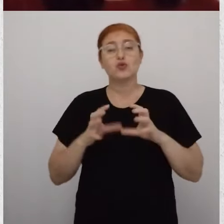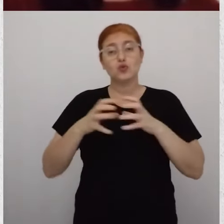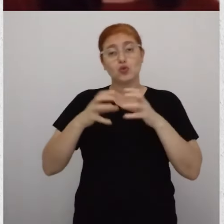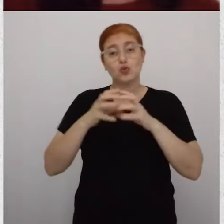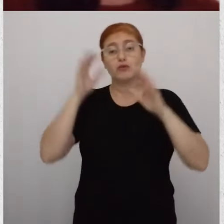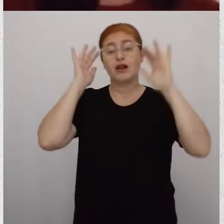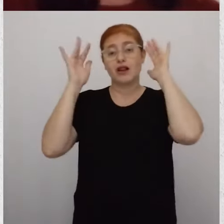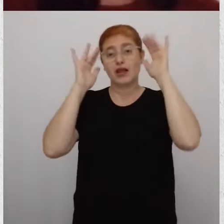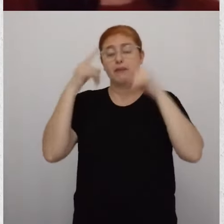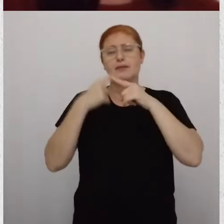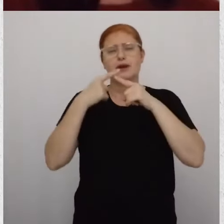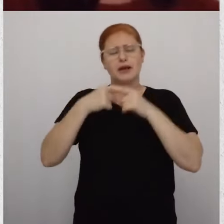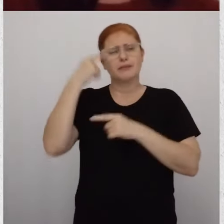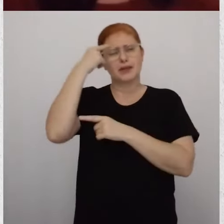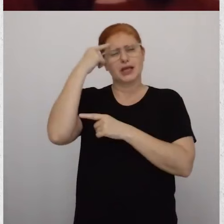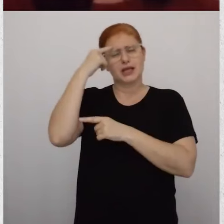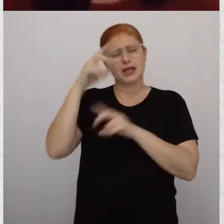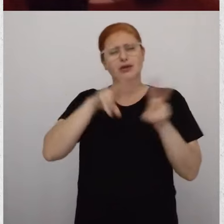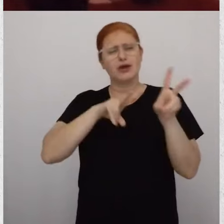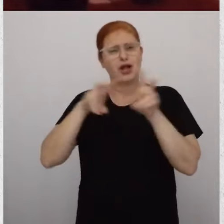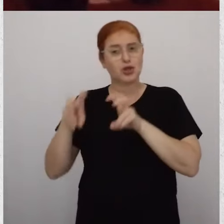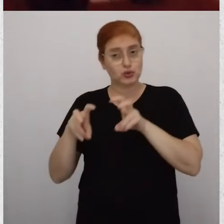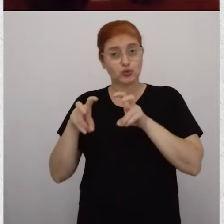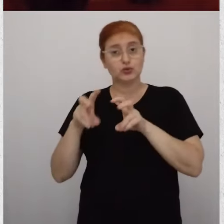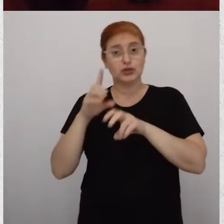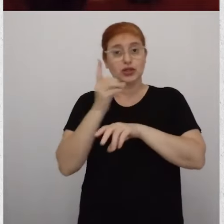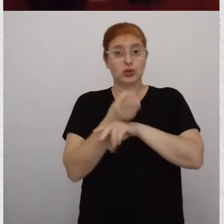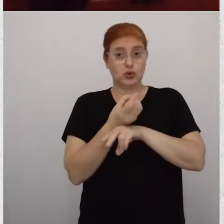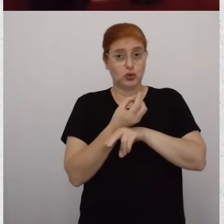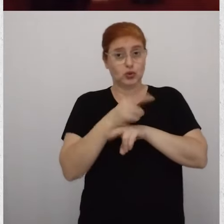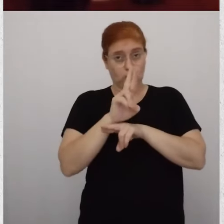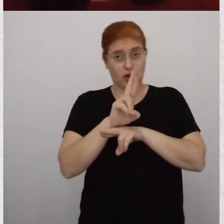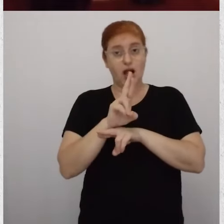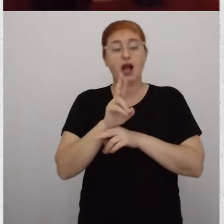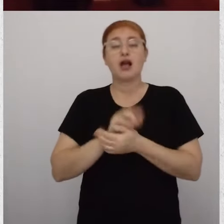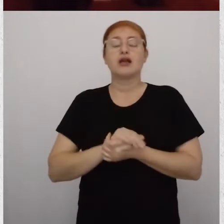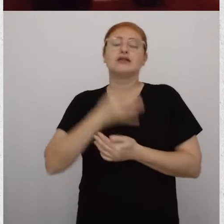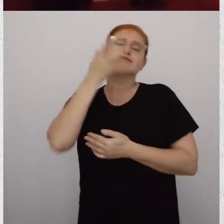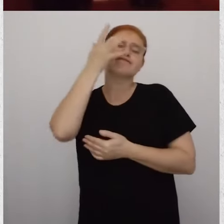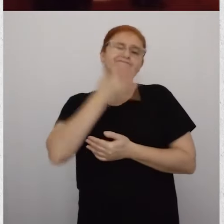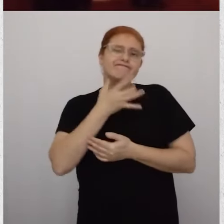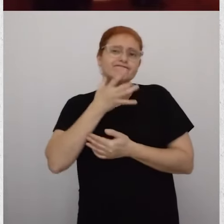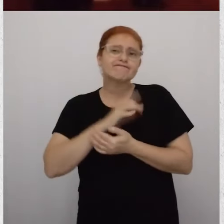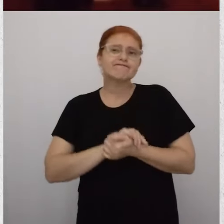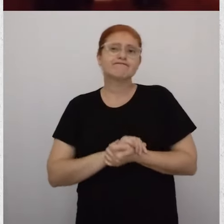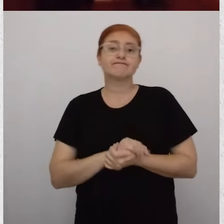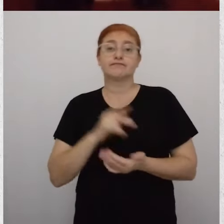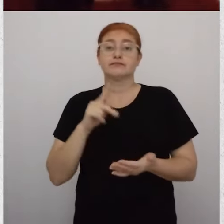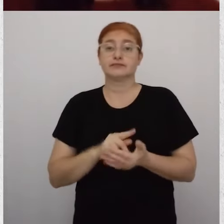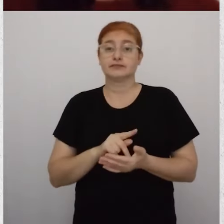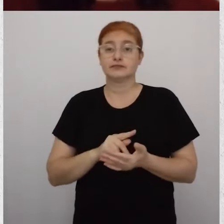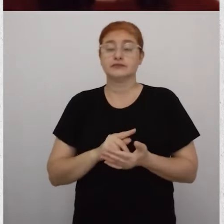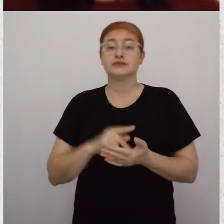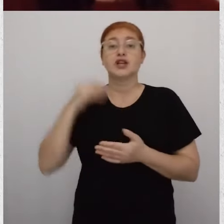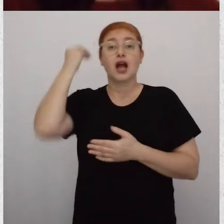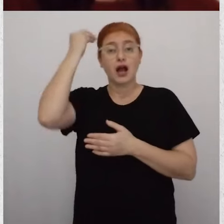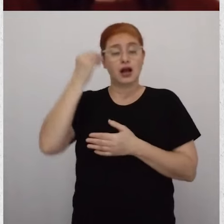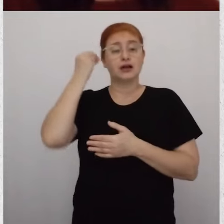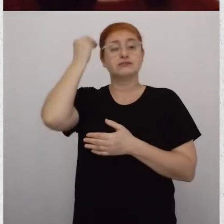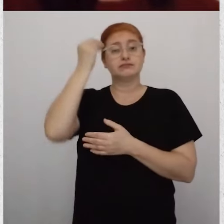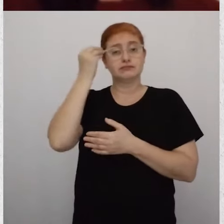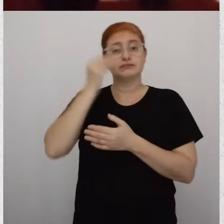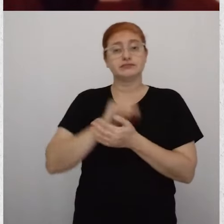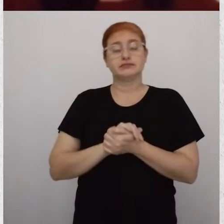autorreflexão, porque também eu estou pensando um pouco sobre isso agora no doutorado, e eu acho que, de fato, são